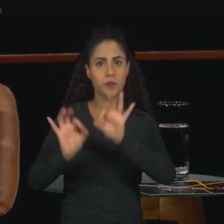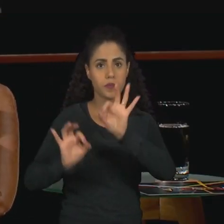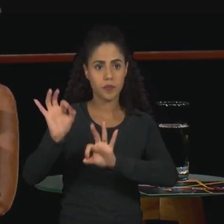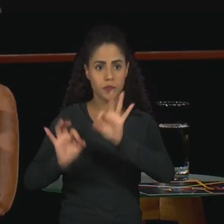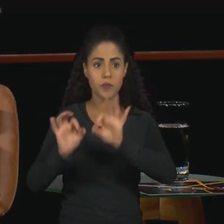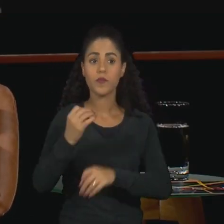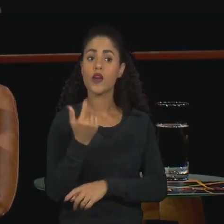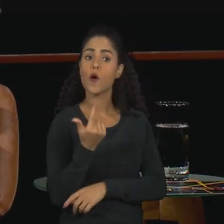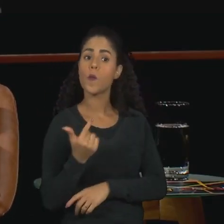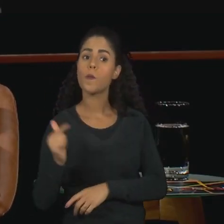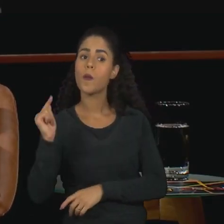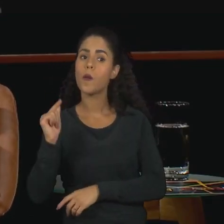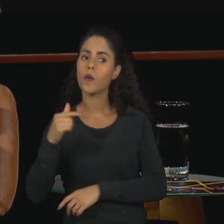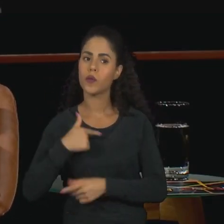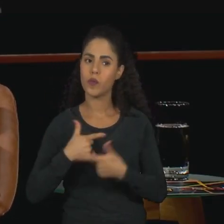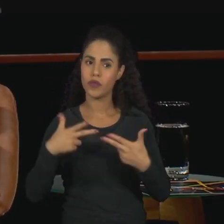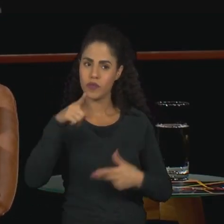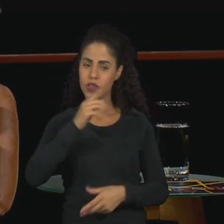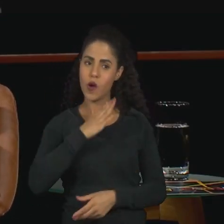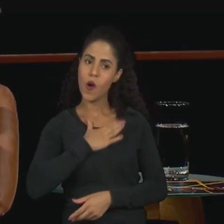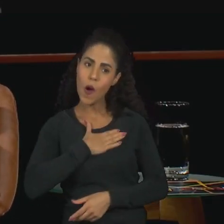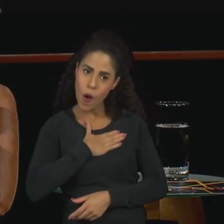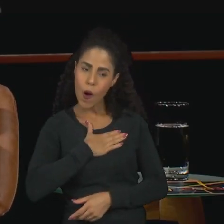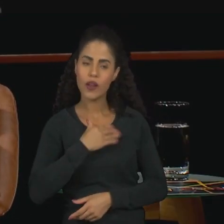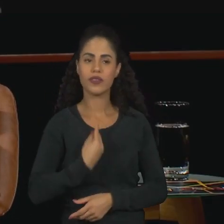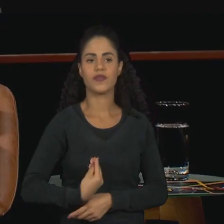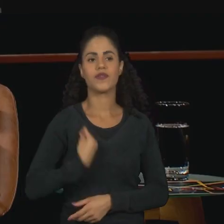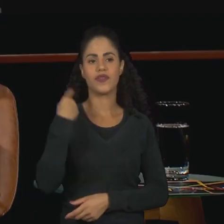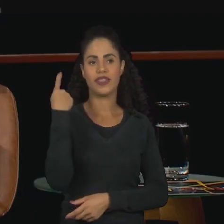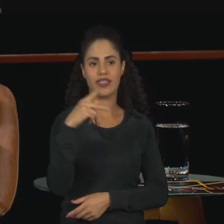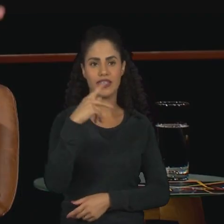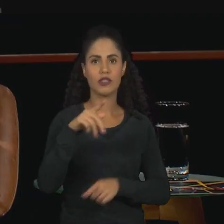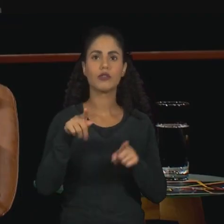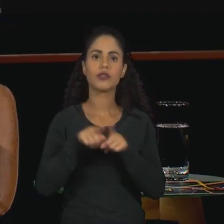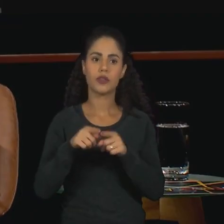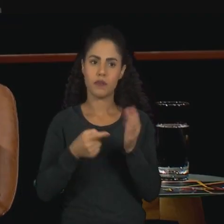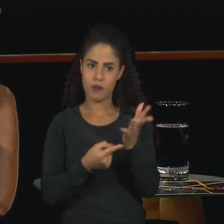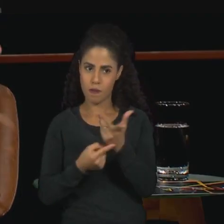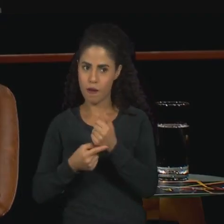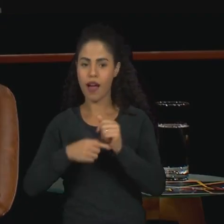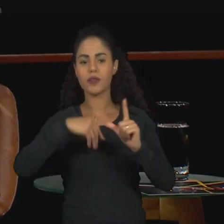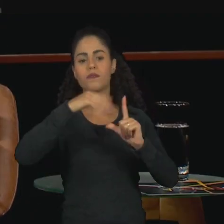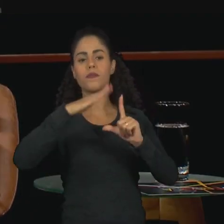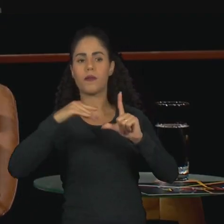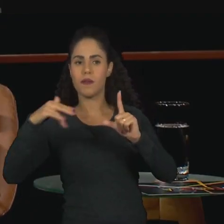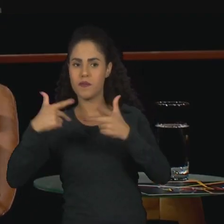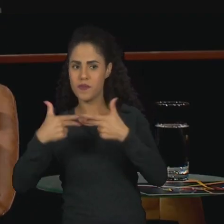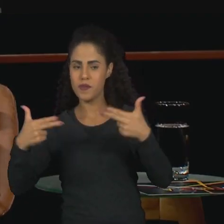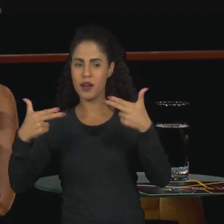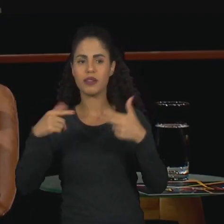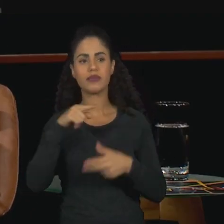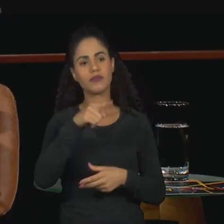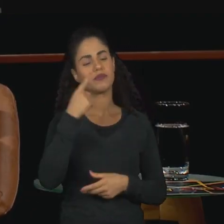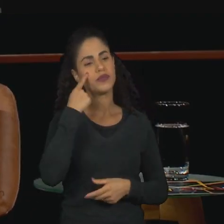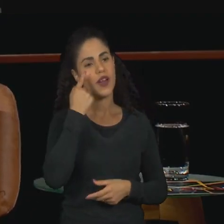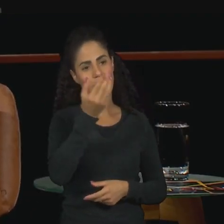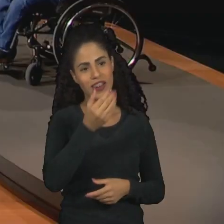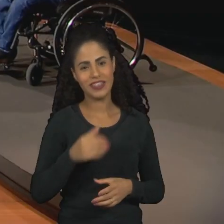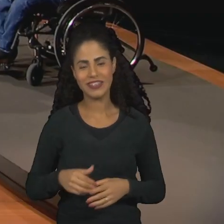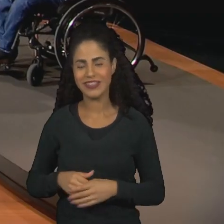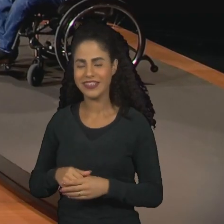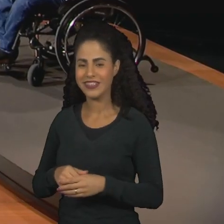uma outra paixão sua, uma paixão da sua vida, além dos quadros e das esculturas. Dá só uma